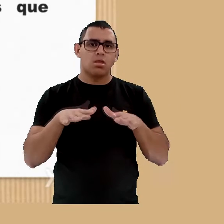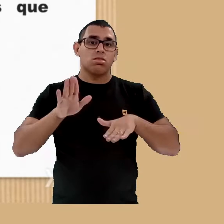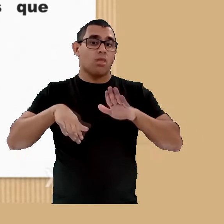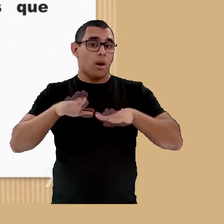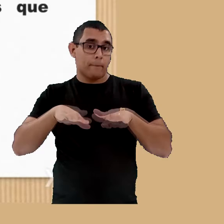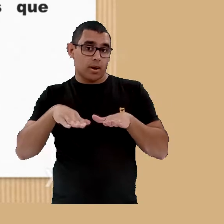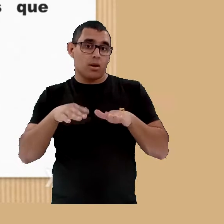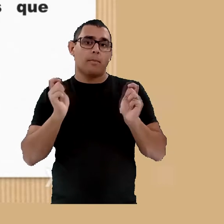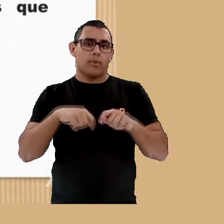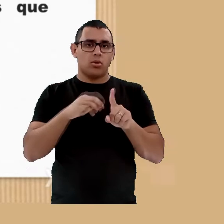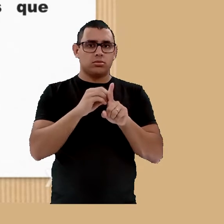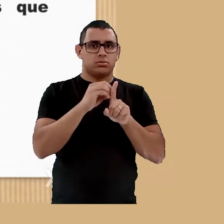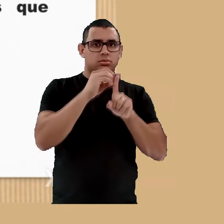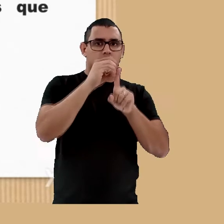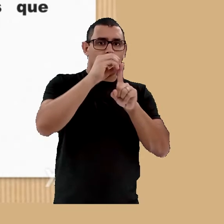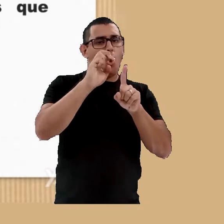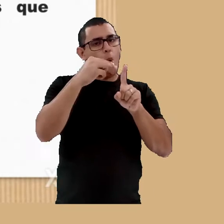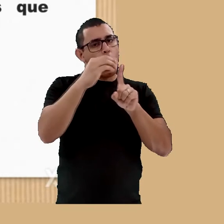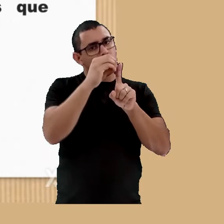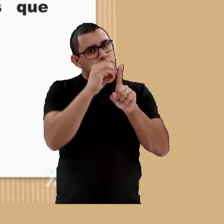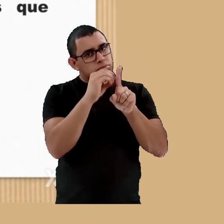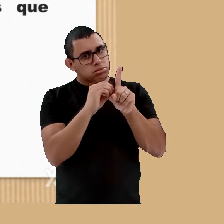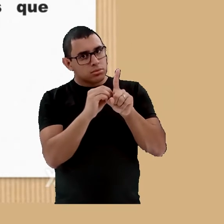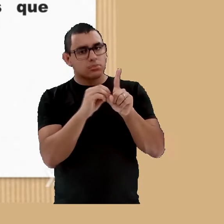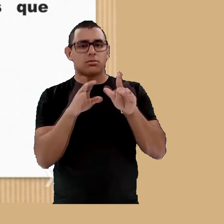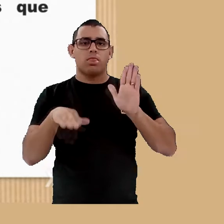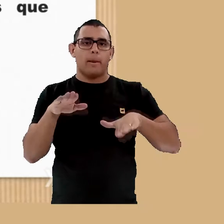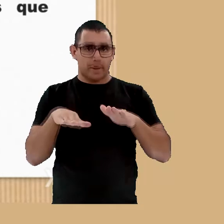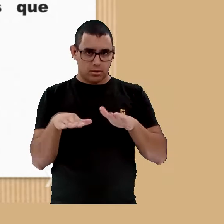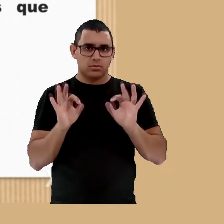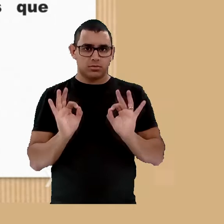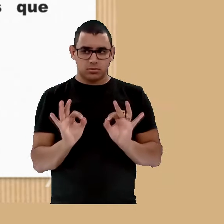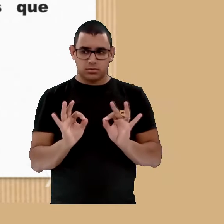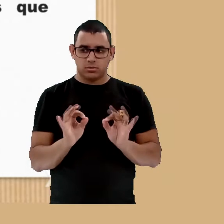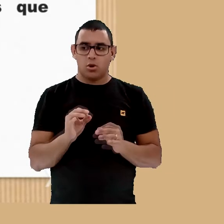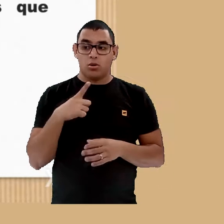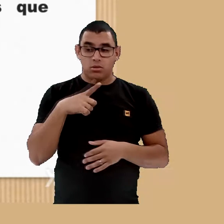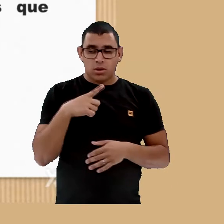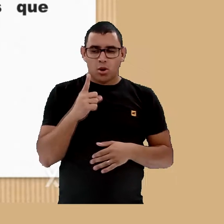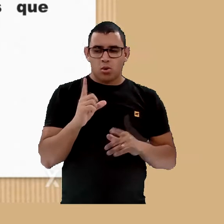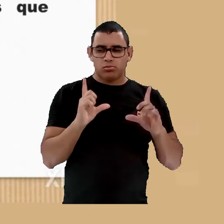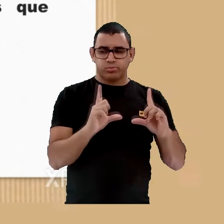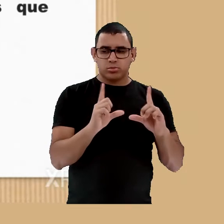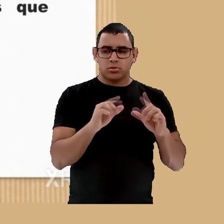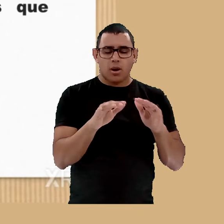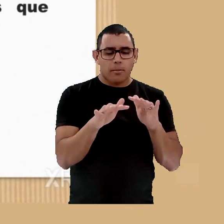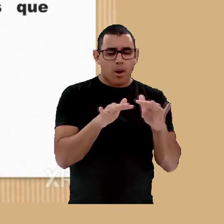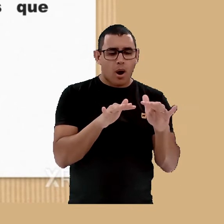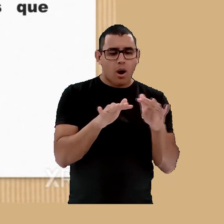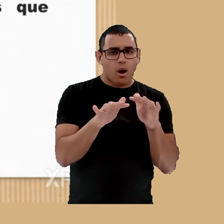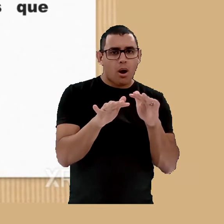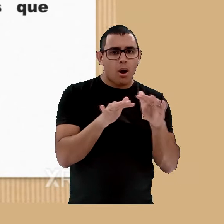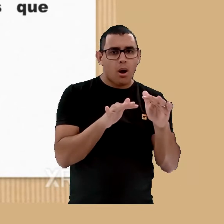vocês observarem nas imagens, nós temos um corpo de menor temperatura, onde as partículas estão menos agitadas, e um corpo